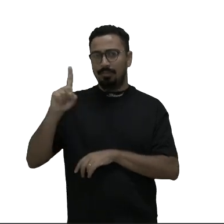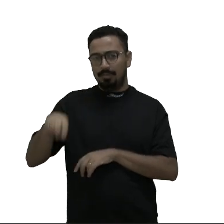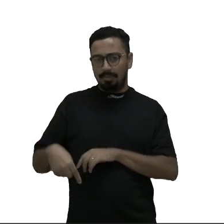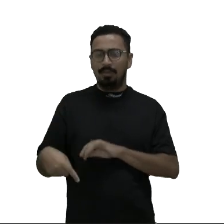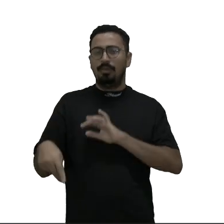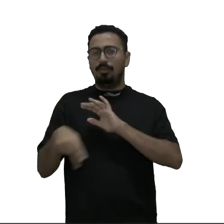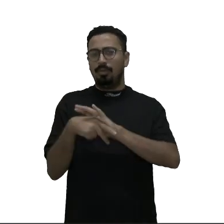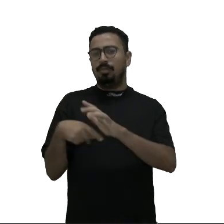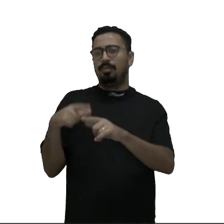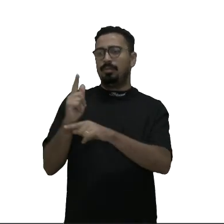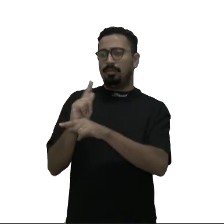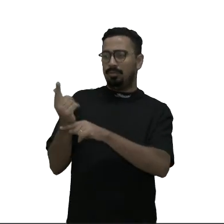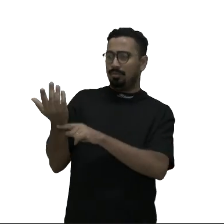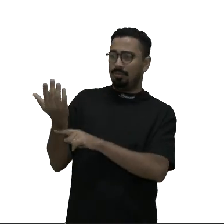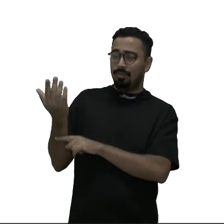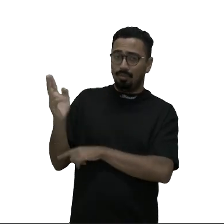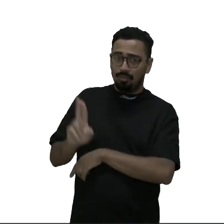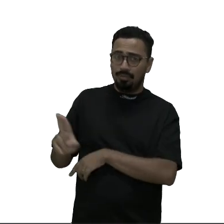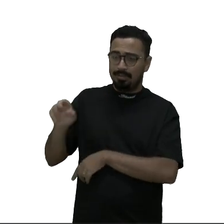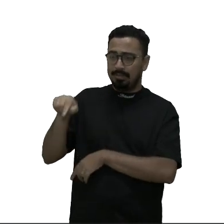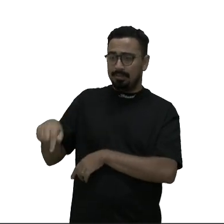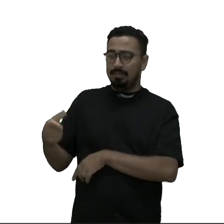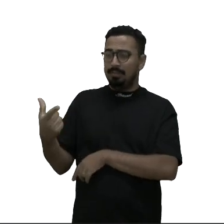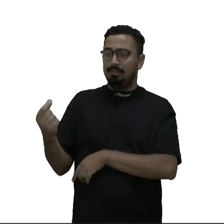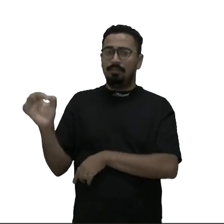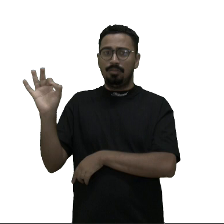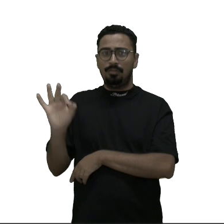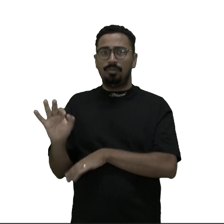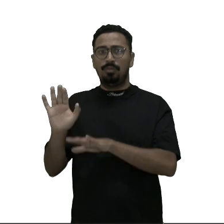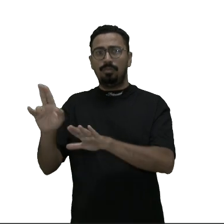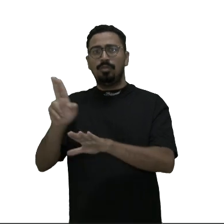gestor usar esses 20% ou não, foi utilizado